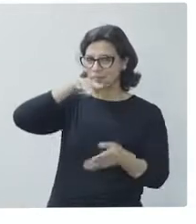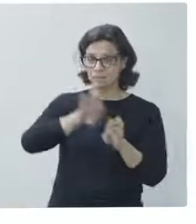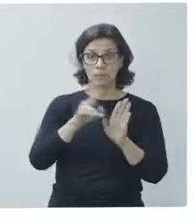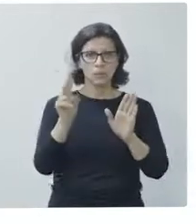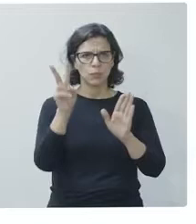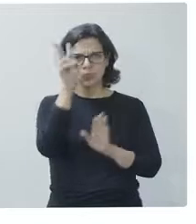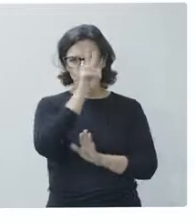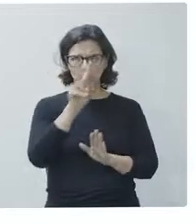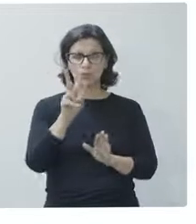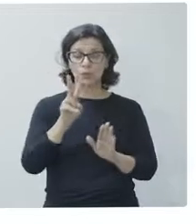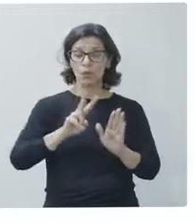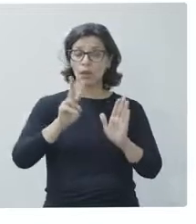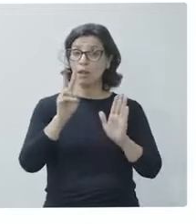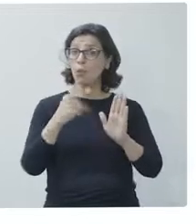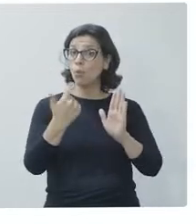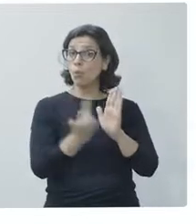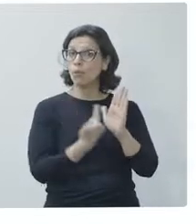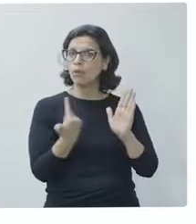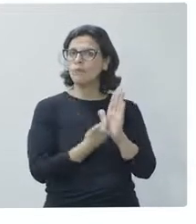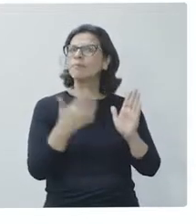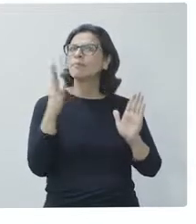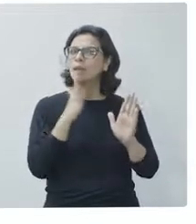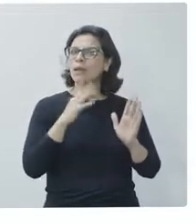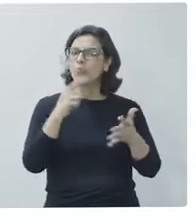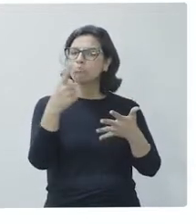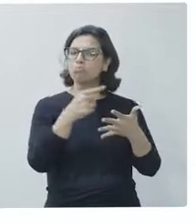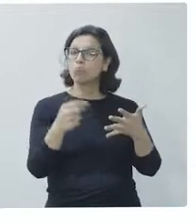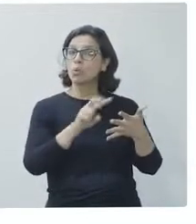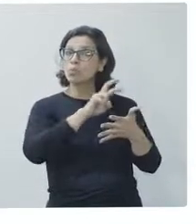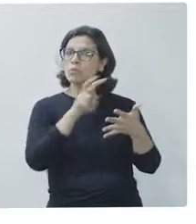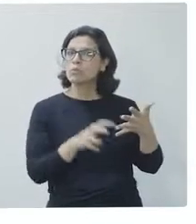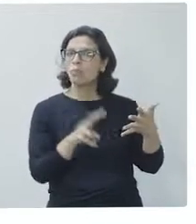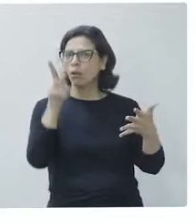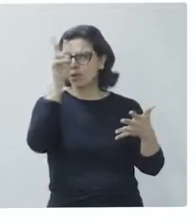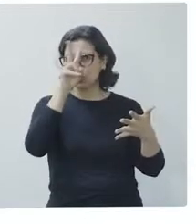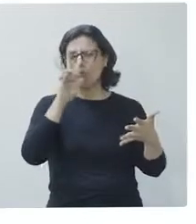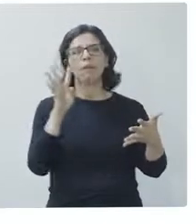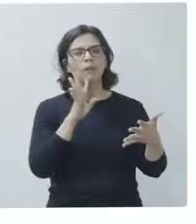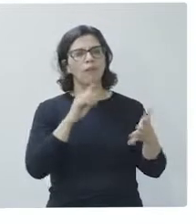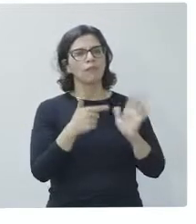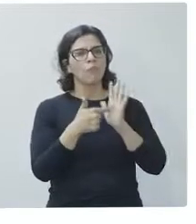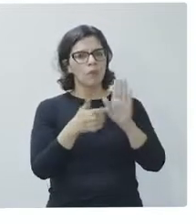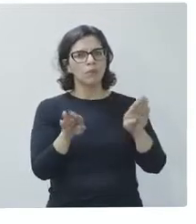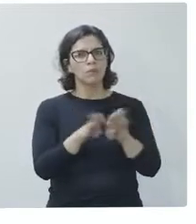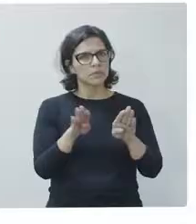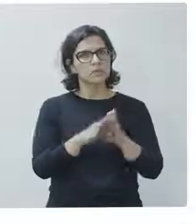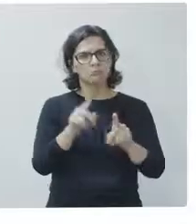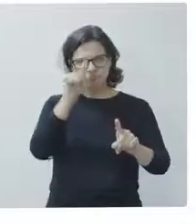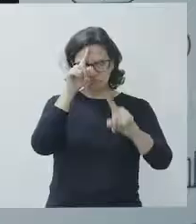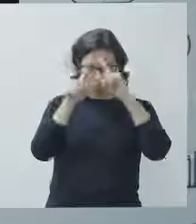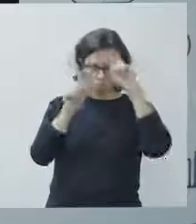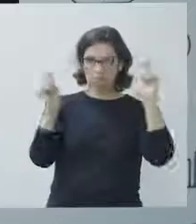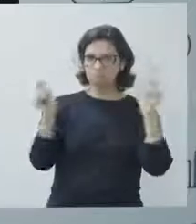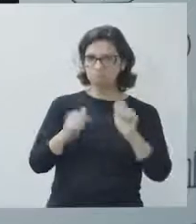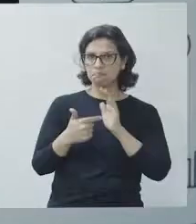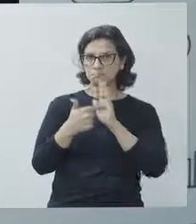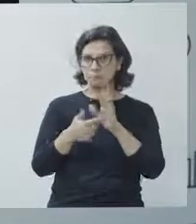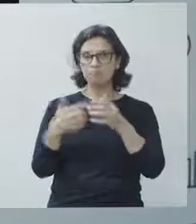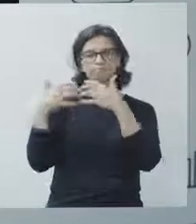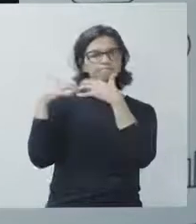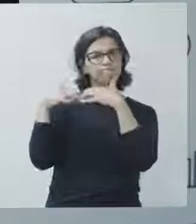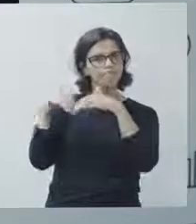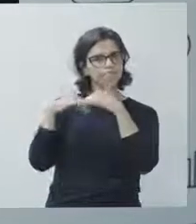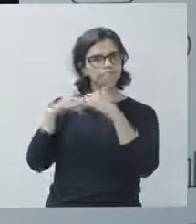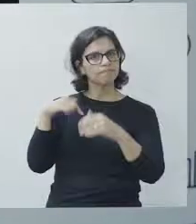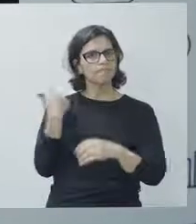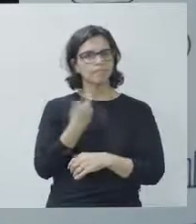livro bem bacana. Todos os contos são muito bons. Todos os contos vão trazer ideias, né?